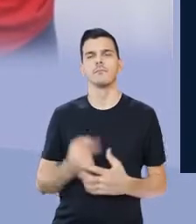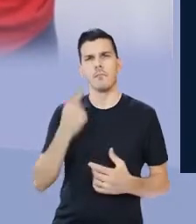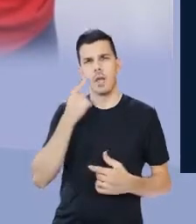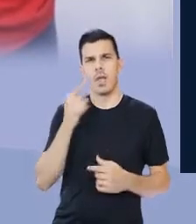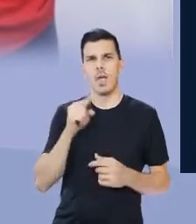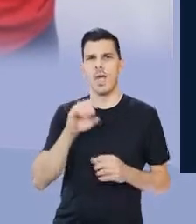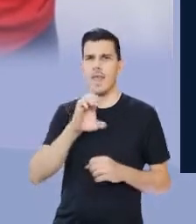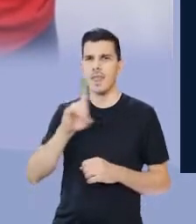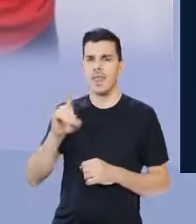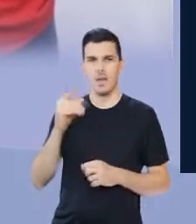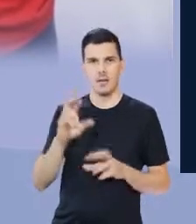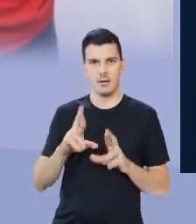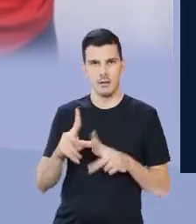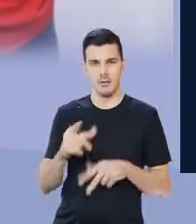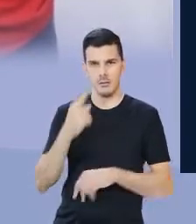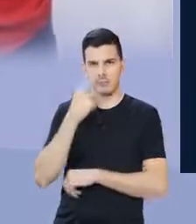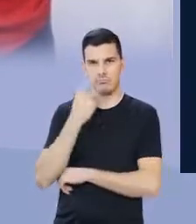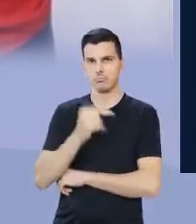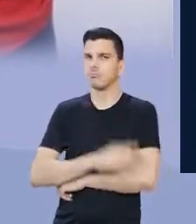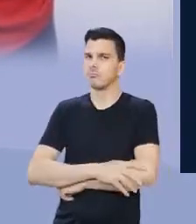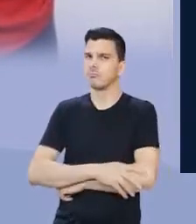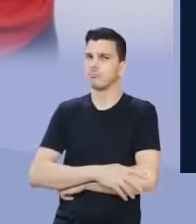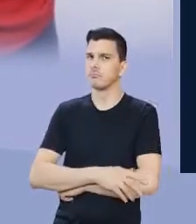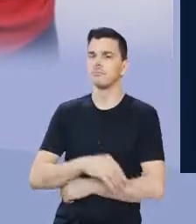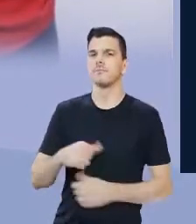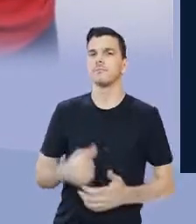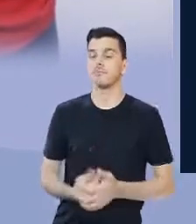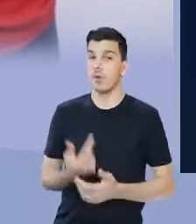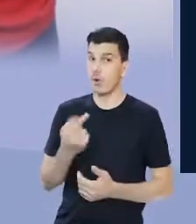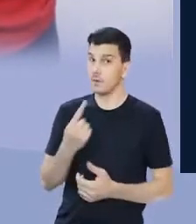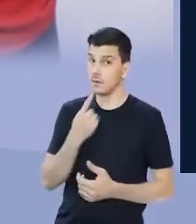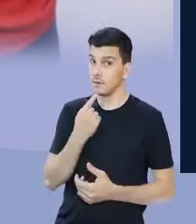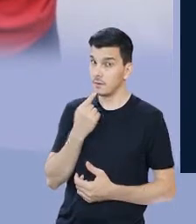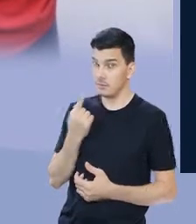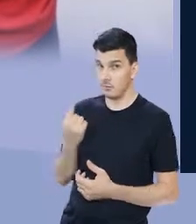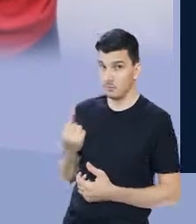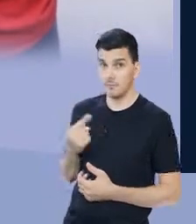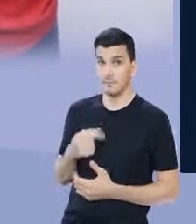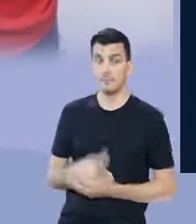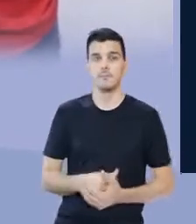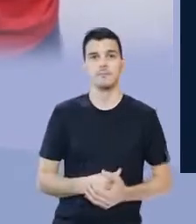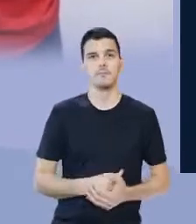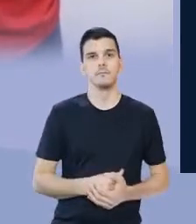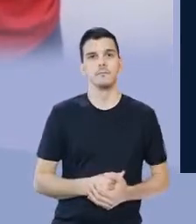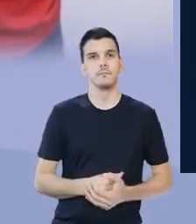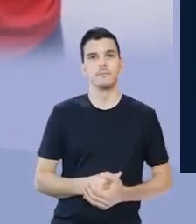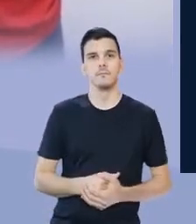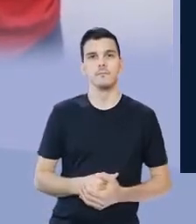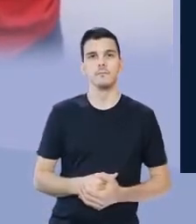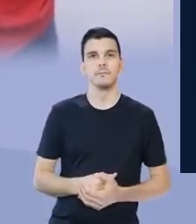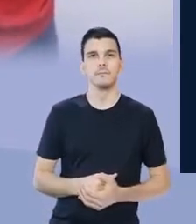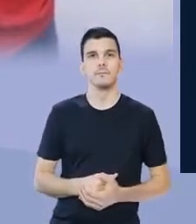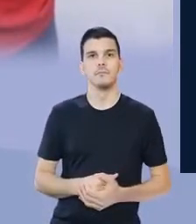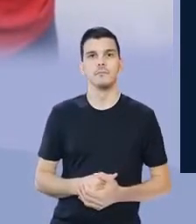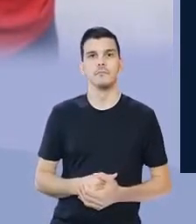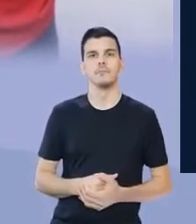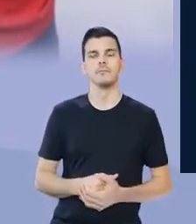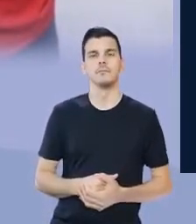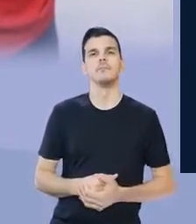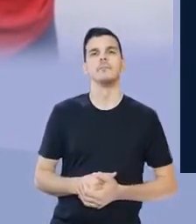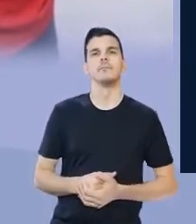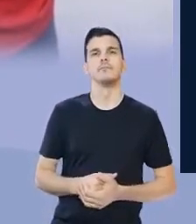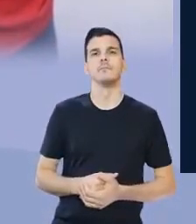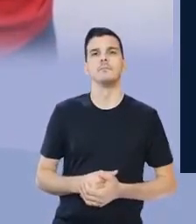play. Mas ele está com um ED no final. They liked to drink orange juice. Eles gostaram de beber suco de laranja. I passed